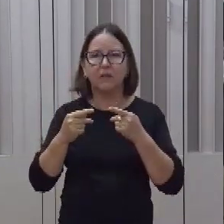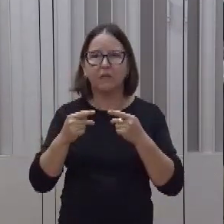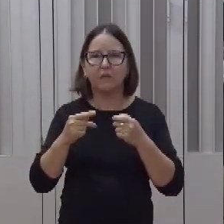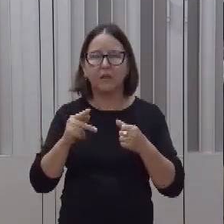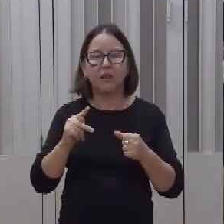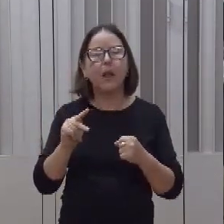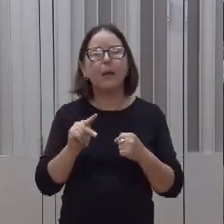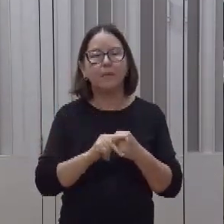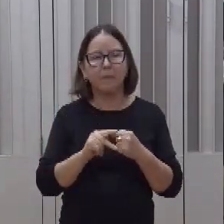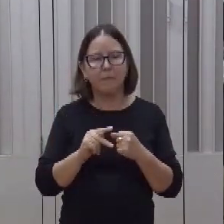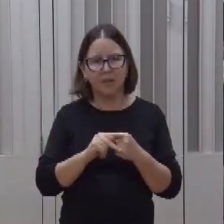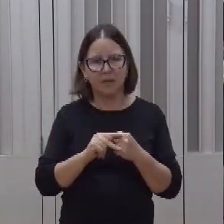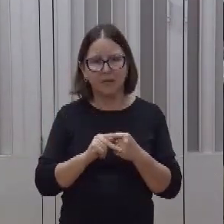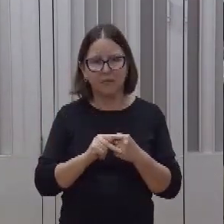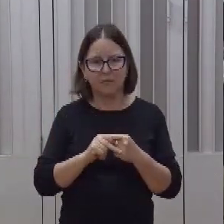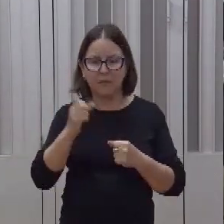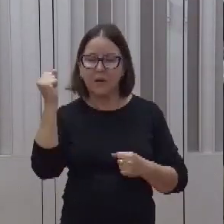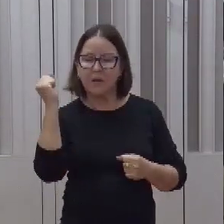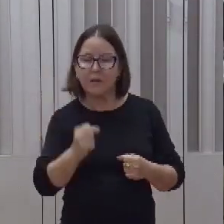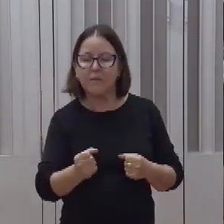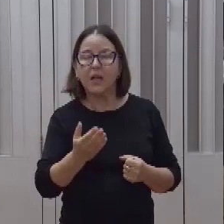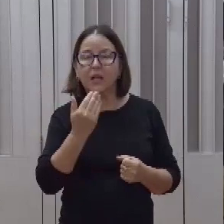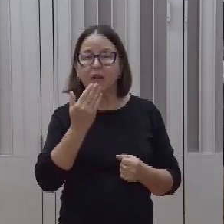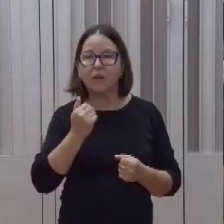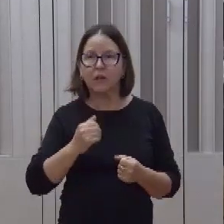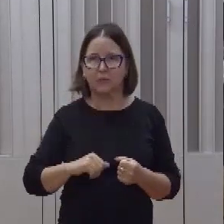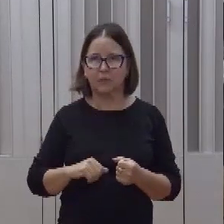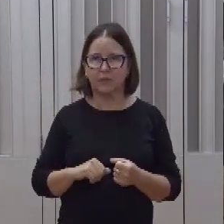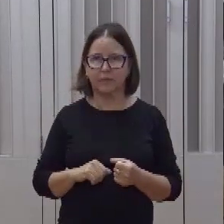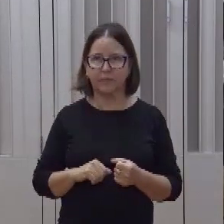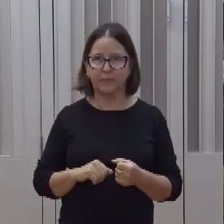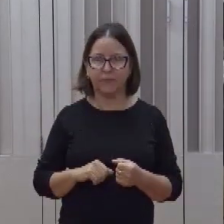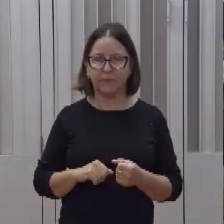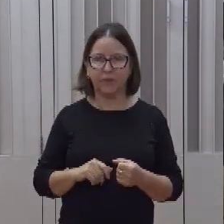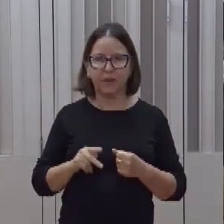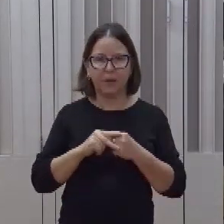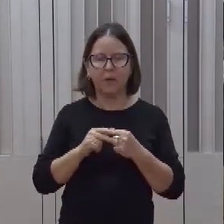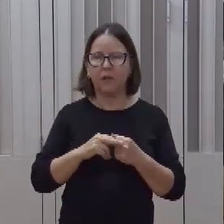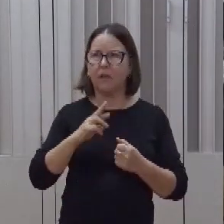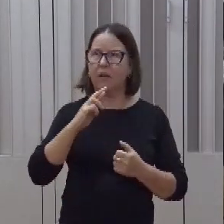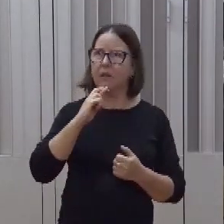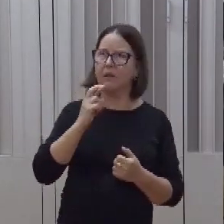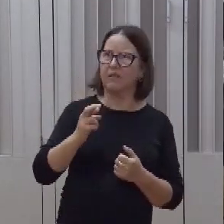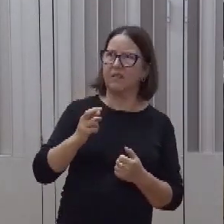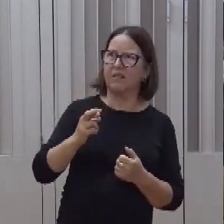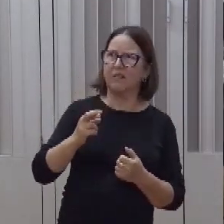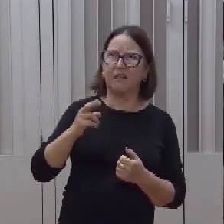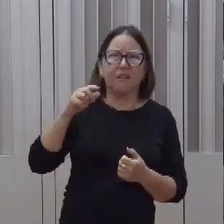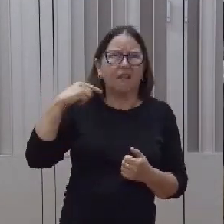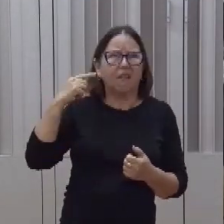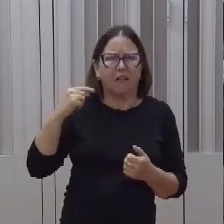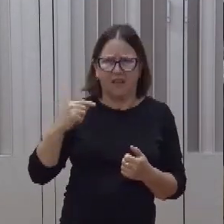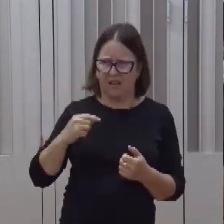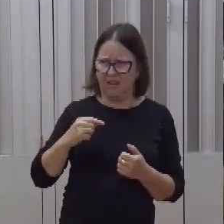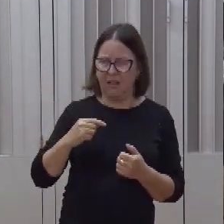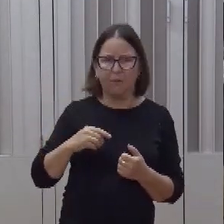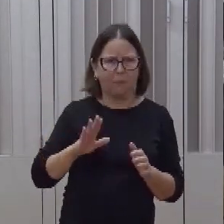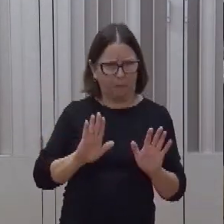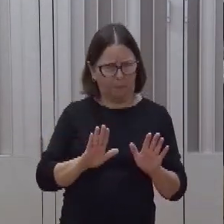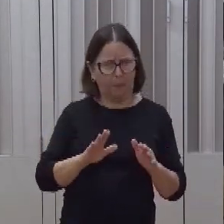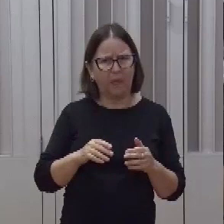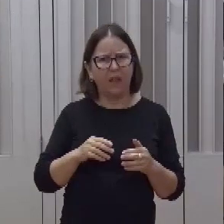Pedro, mata e come. E ele deu uma resposta que é um absurdo. Ele disse: Senhor,